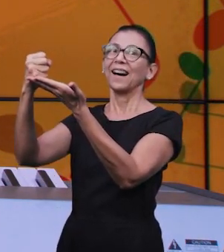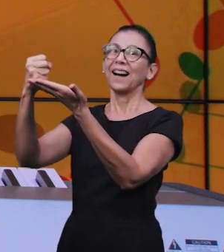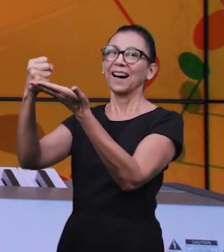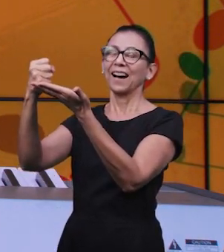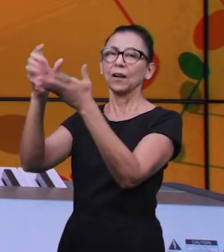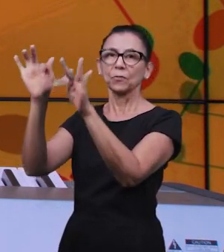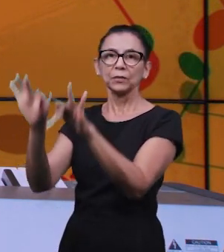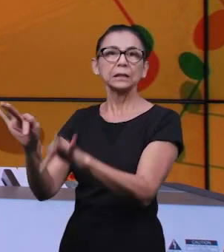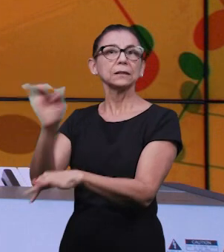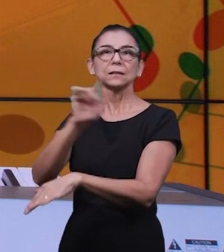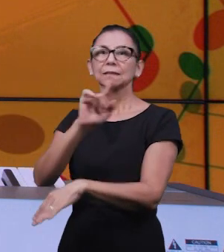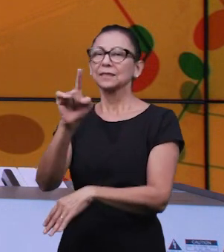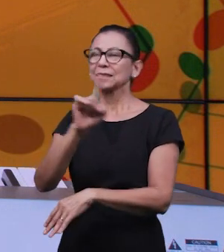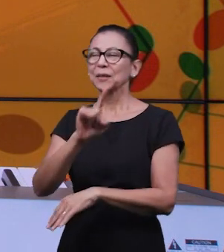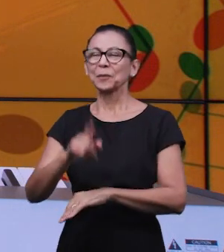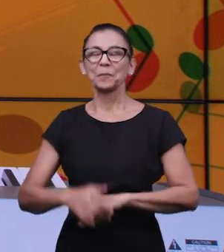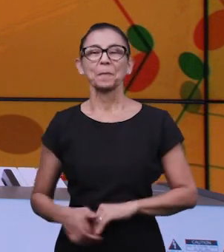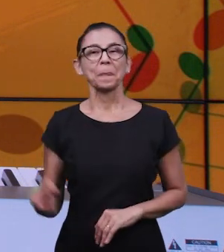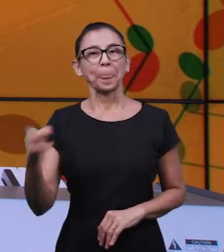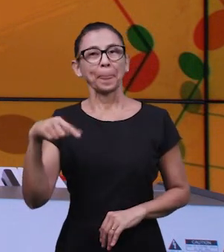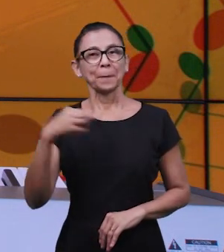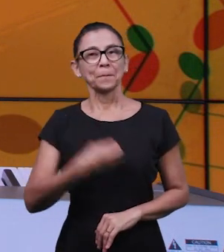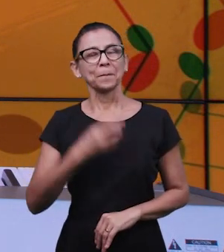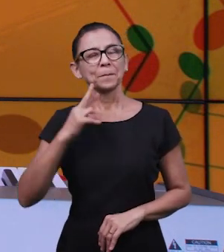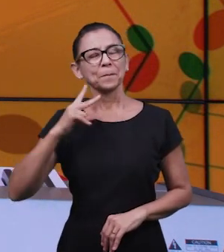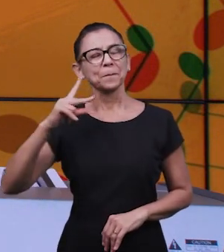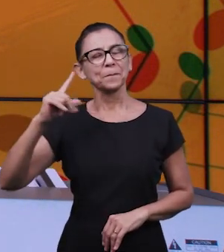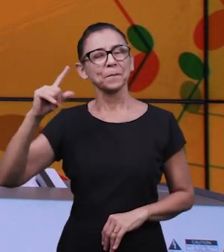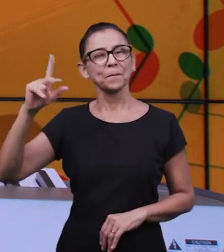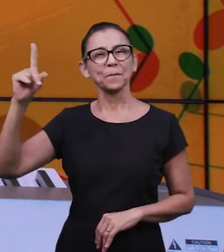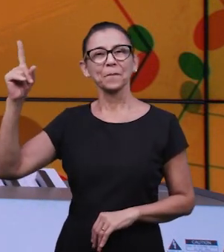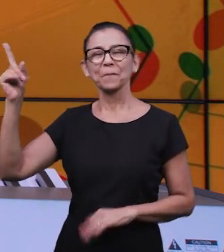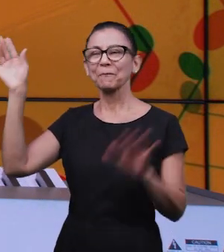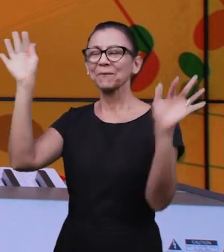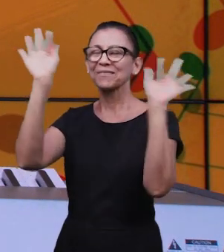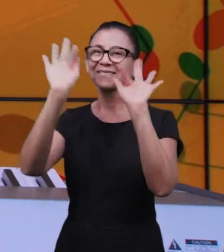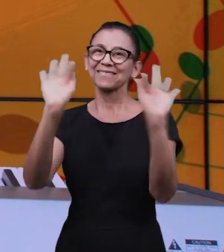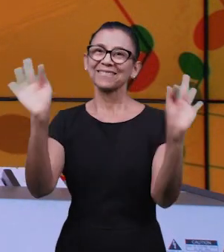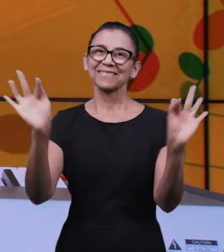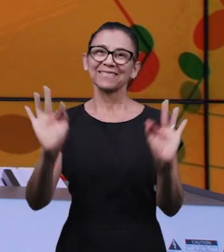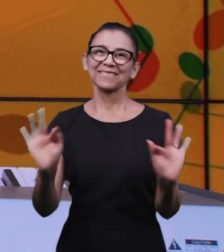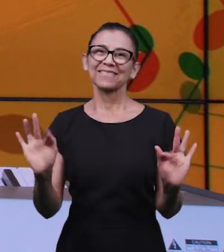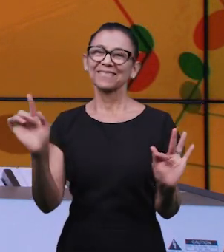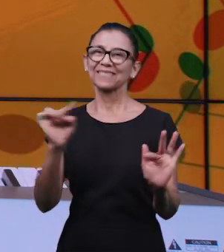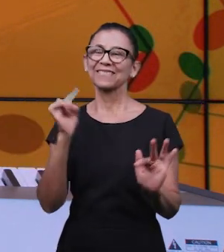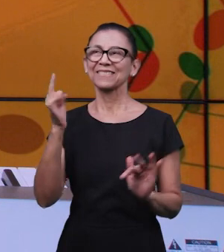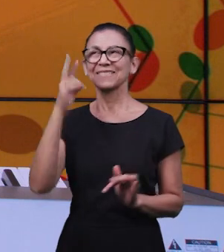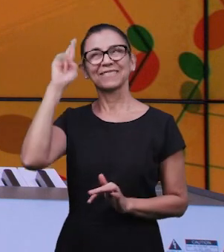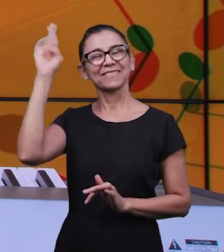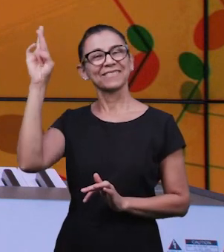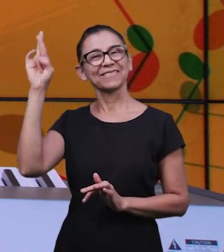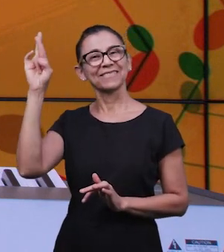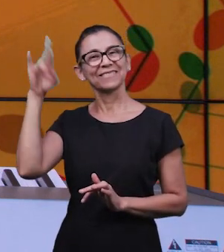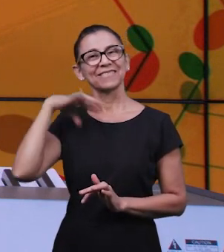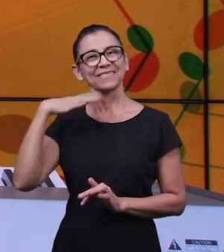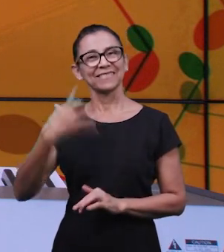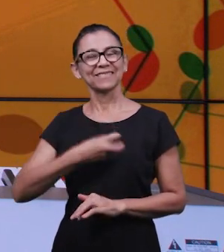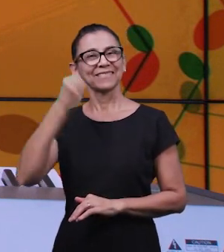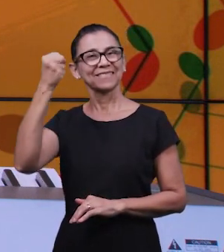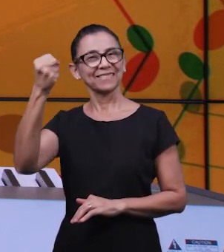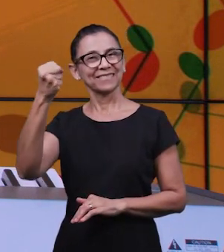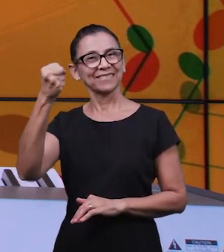com as vestes da salvação, seu coração cheio do Espírito Santo. E esta festa tem um nome,